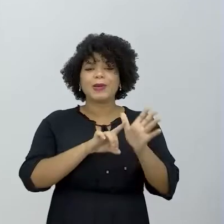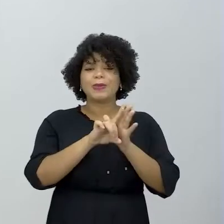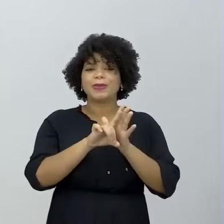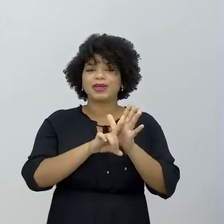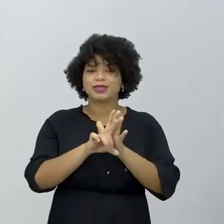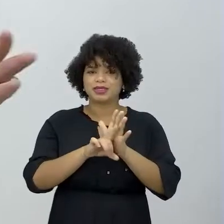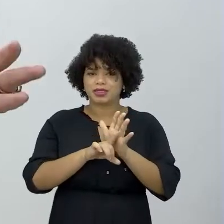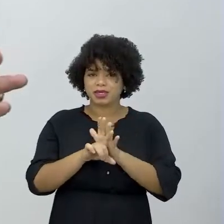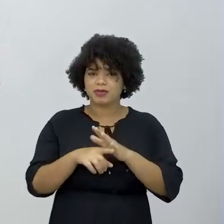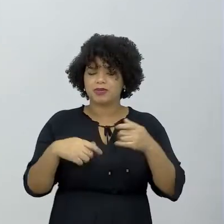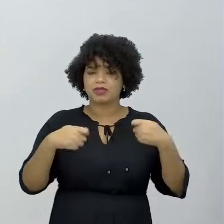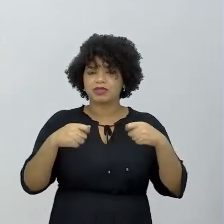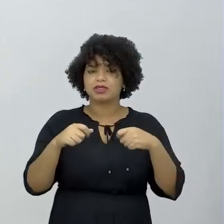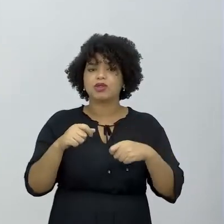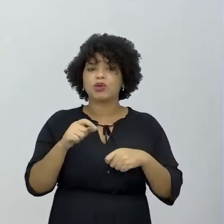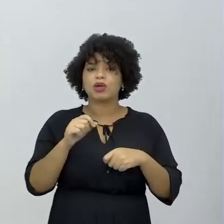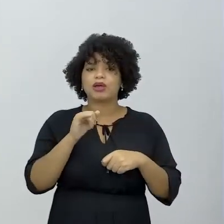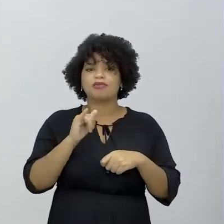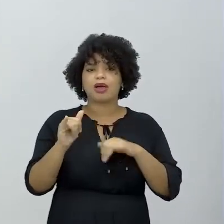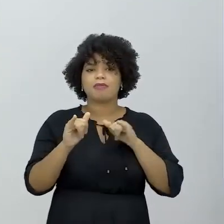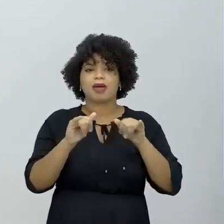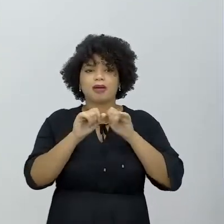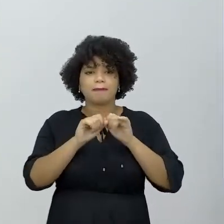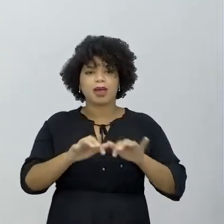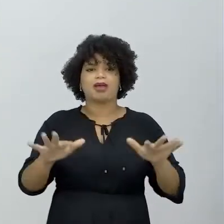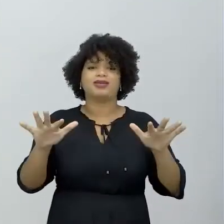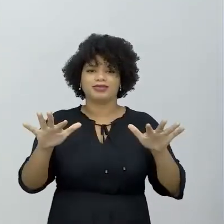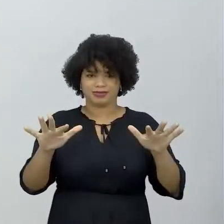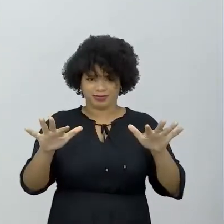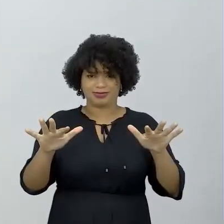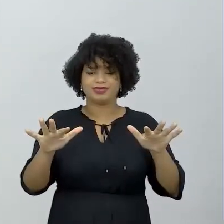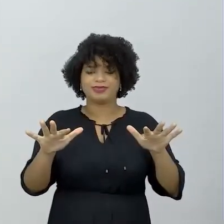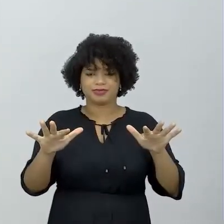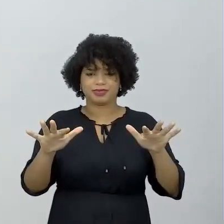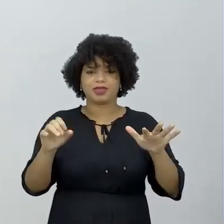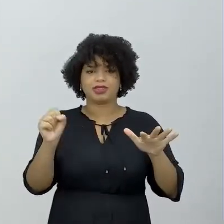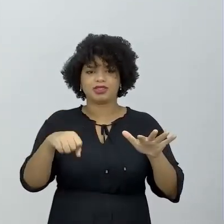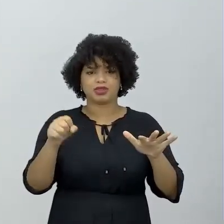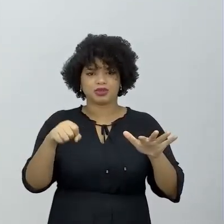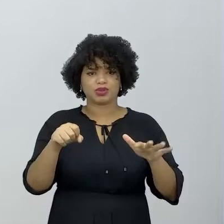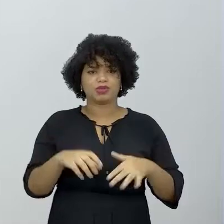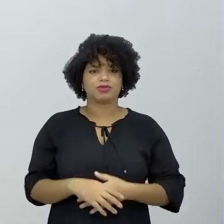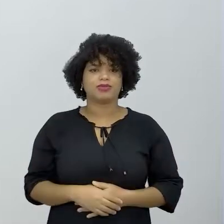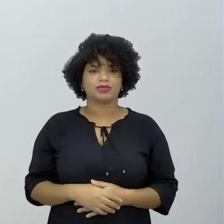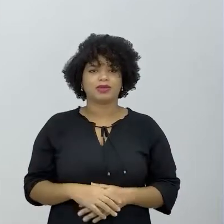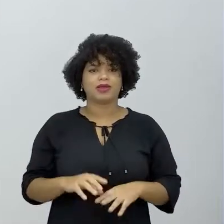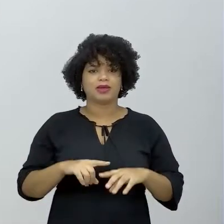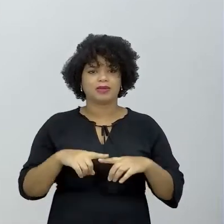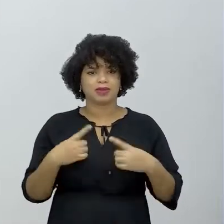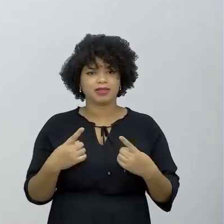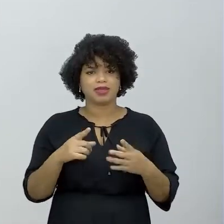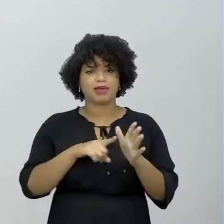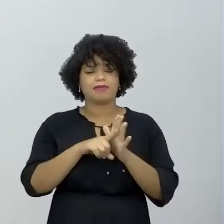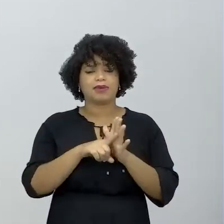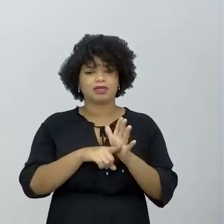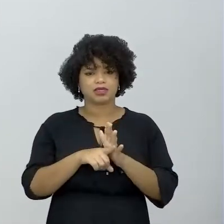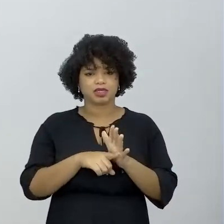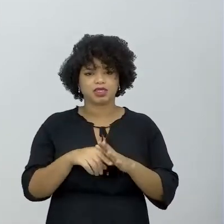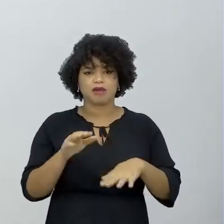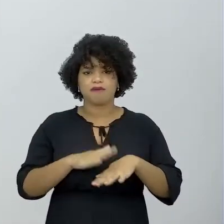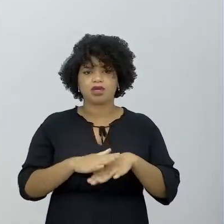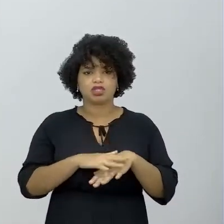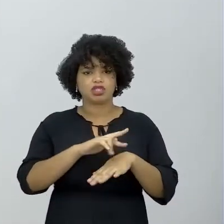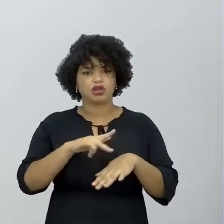ela precisa ser divulgada, né? Ela precisa ser divulgada, e essa divulgação dessa pesquisa pode ser feita de